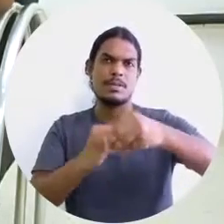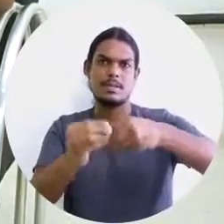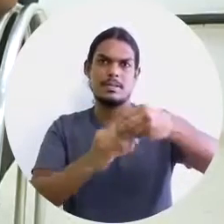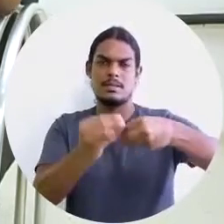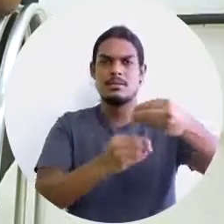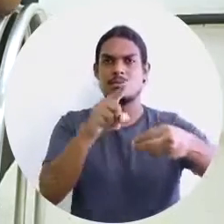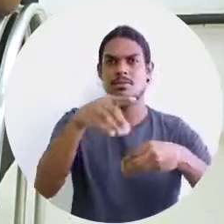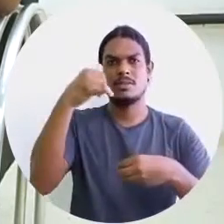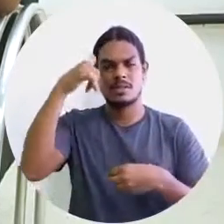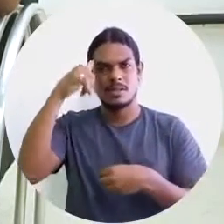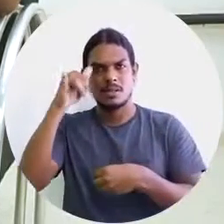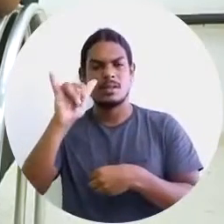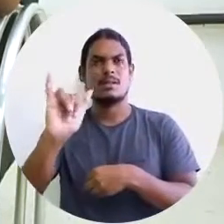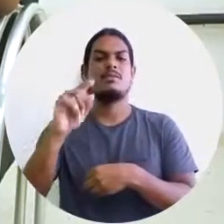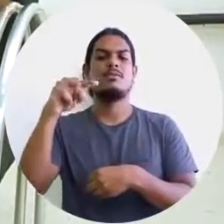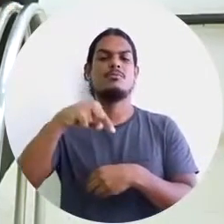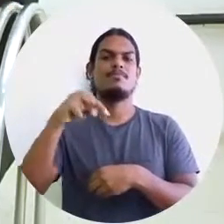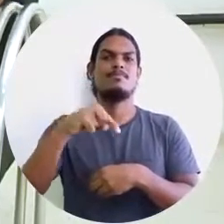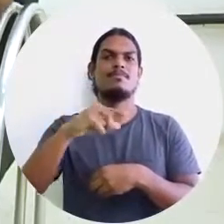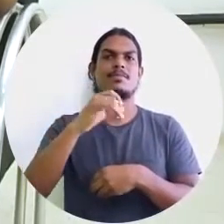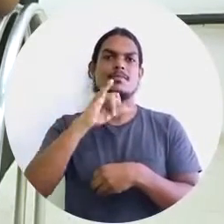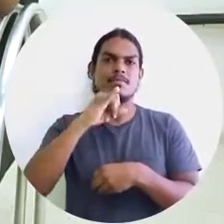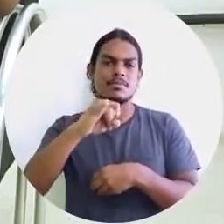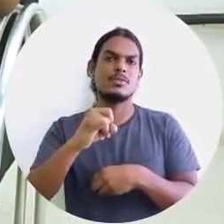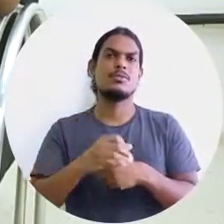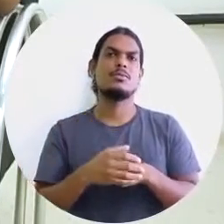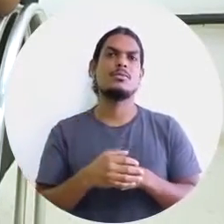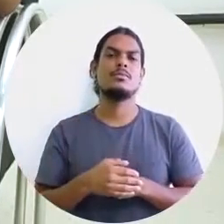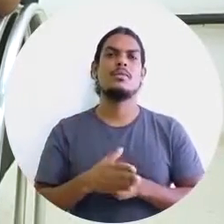diminuiu o risco. Para você se expor